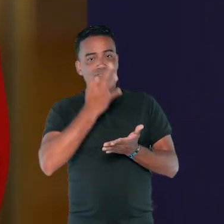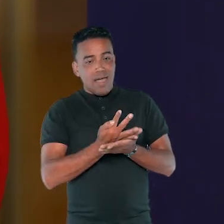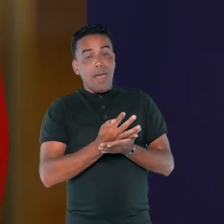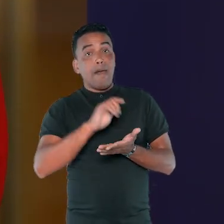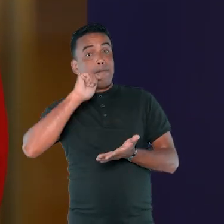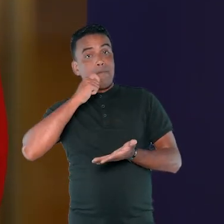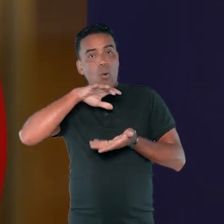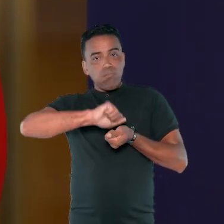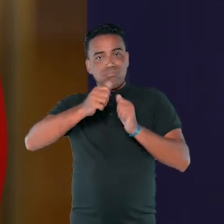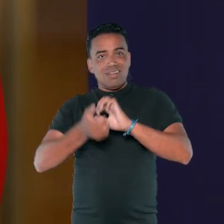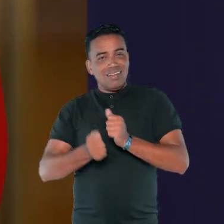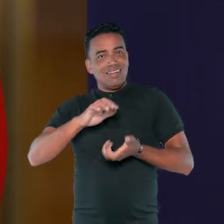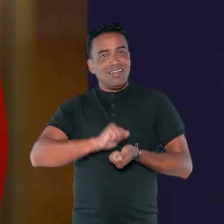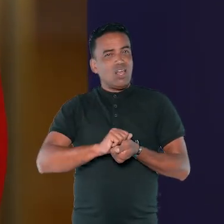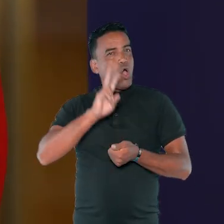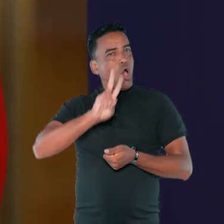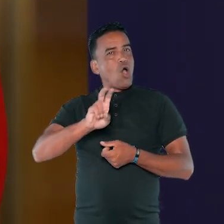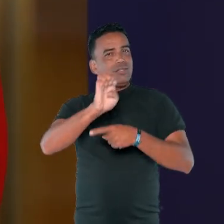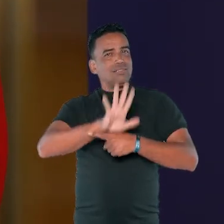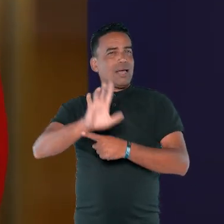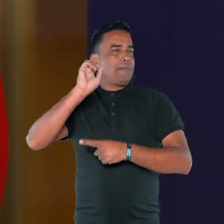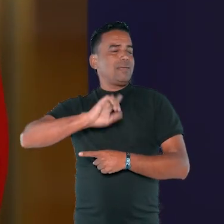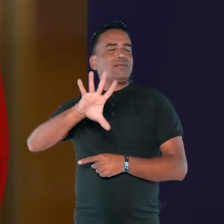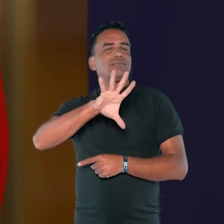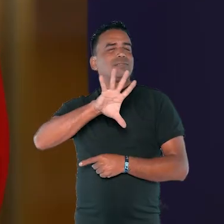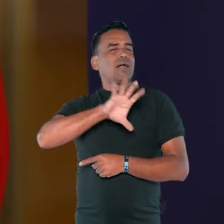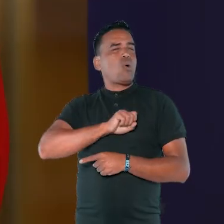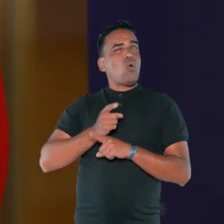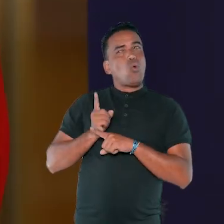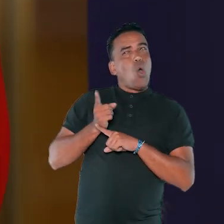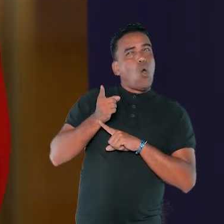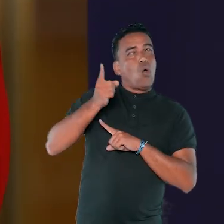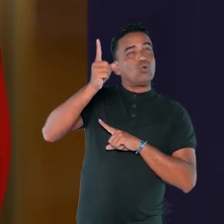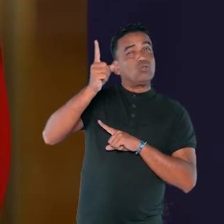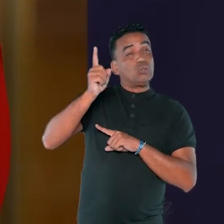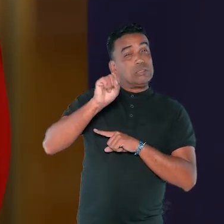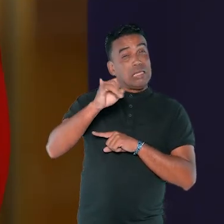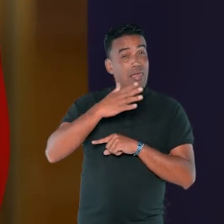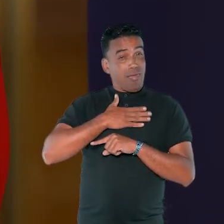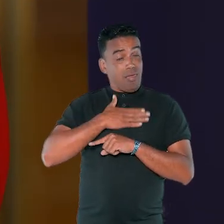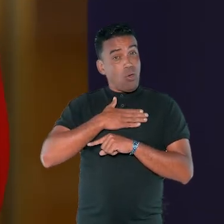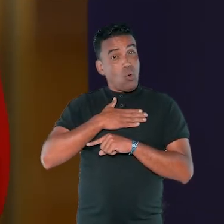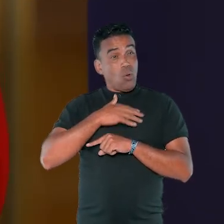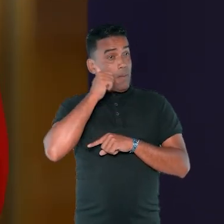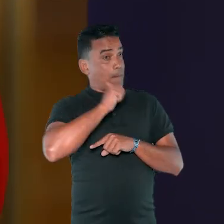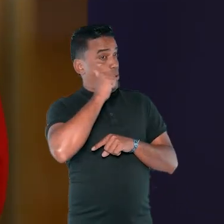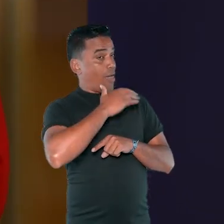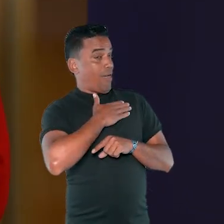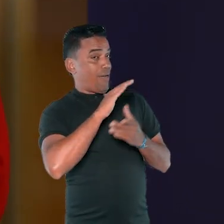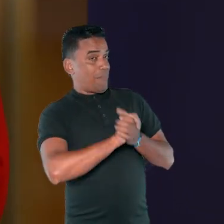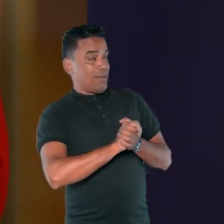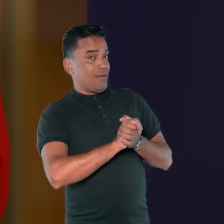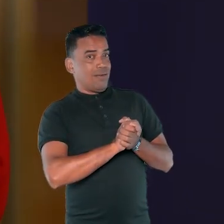olho Minas com um amor distante, como se eu, e não minha mulher, fosse um poeta